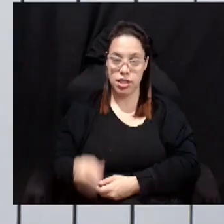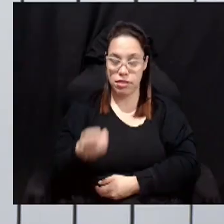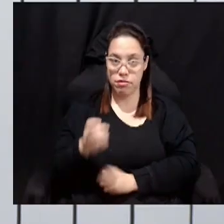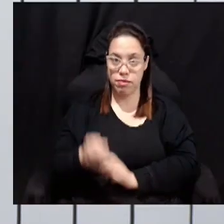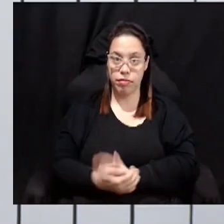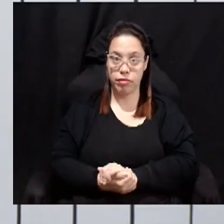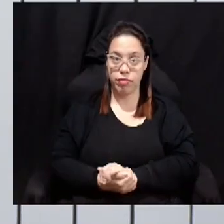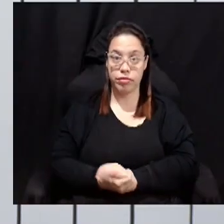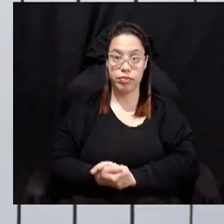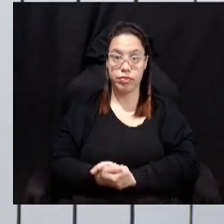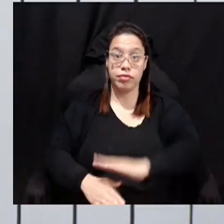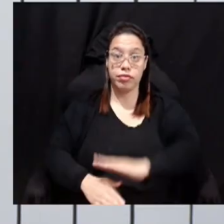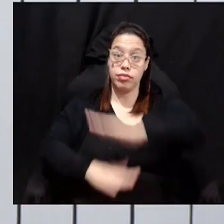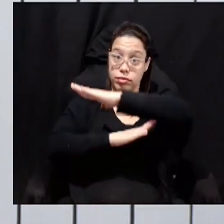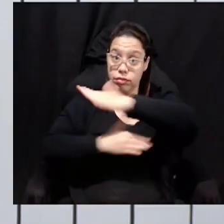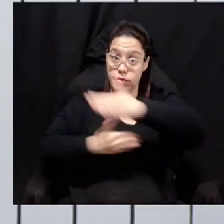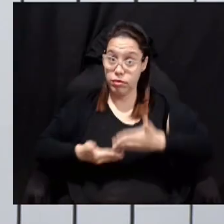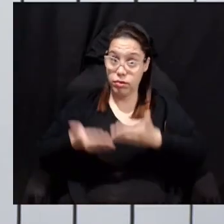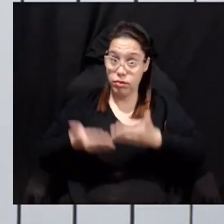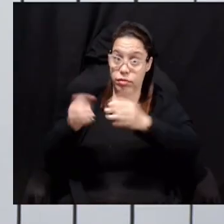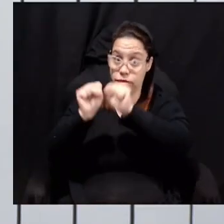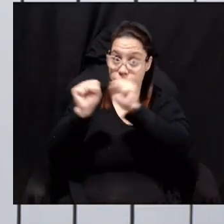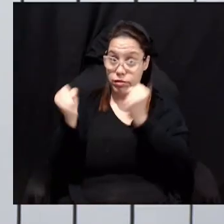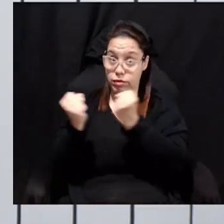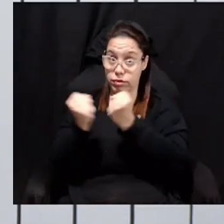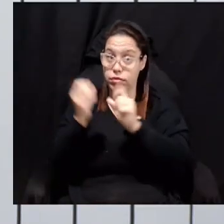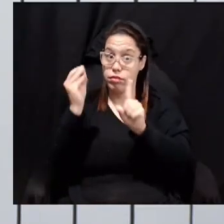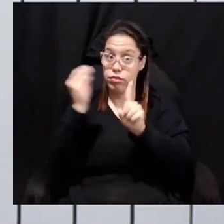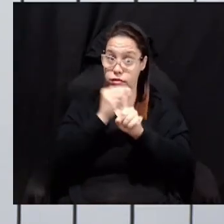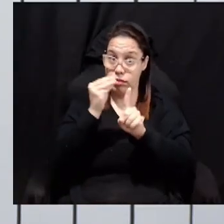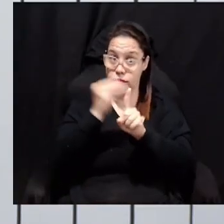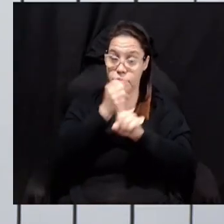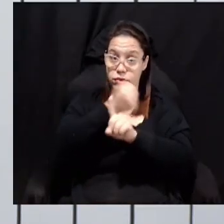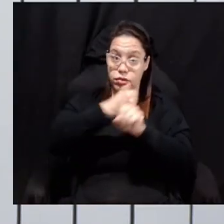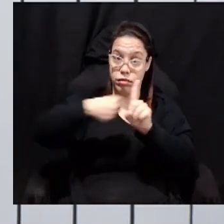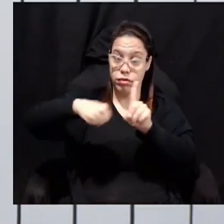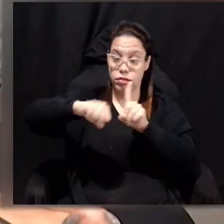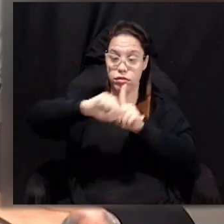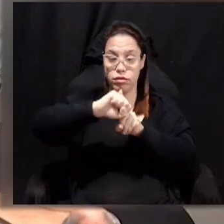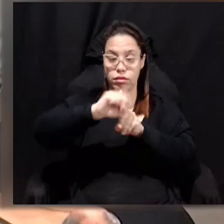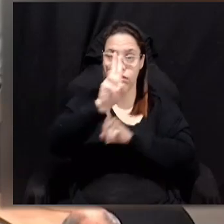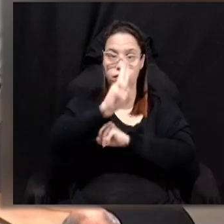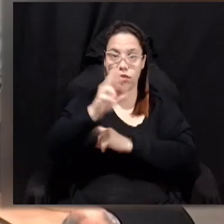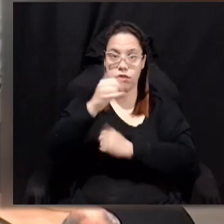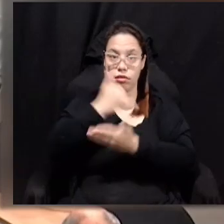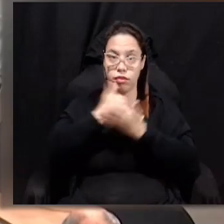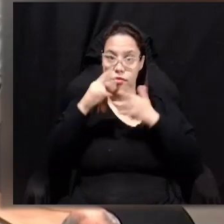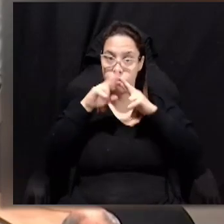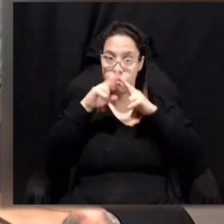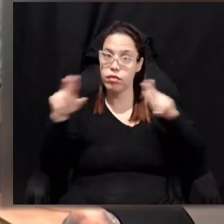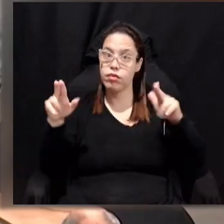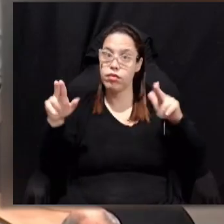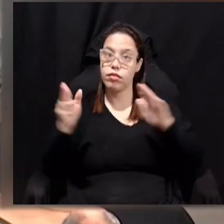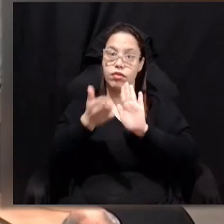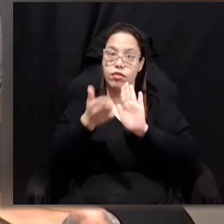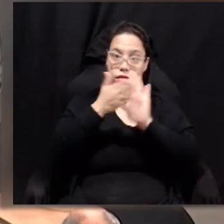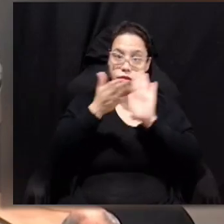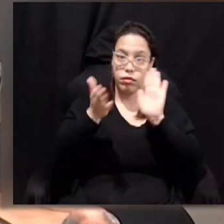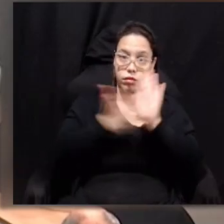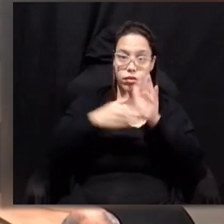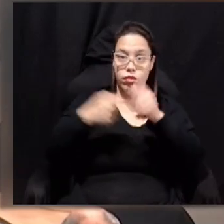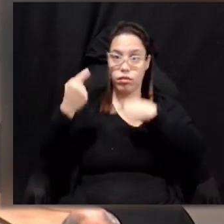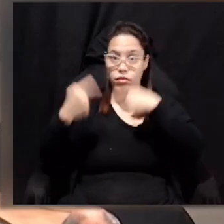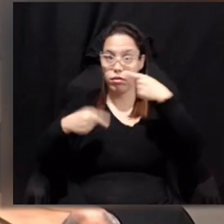Câmara cedia seminário sobre vulnerabilidade social e uso de drogas. Com a proposta de debater estratégias